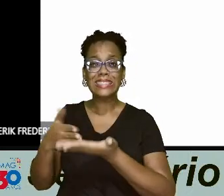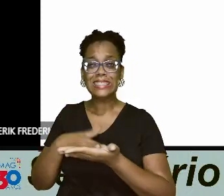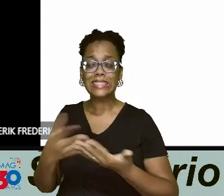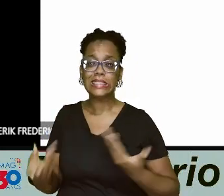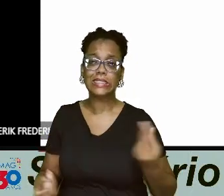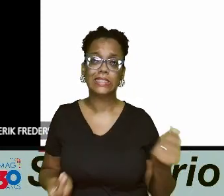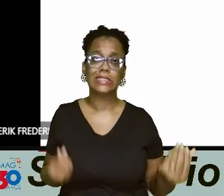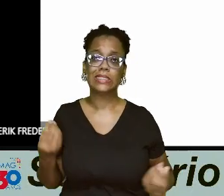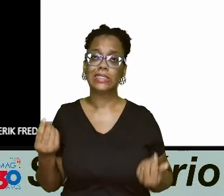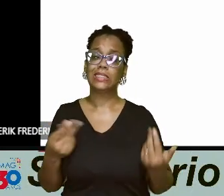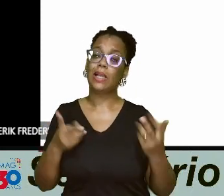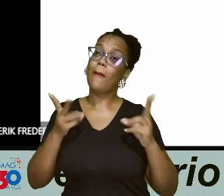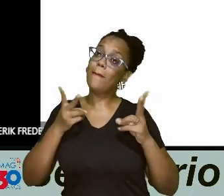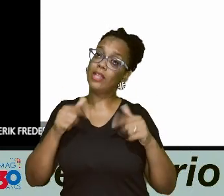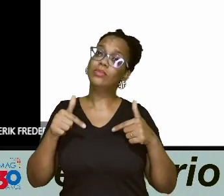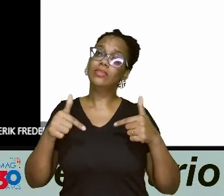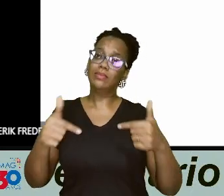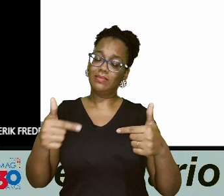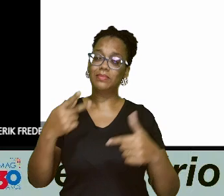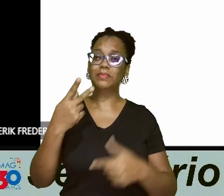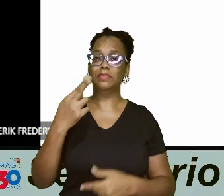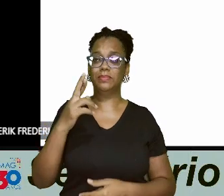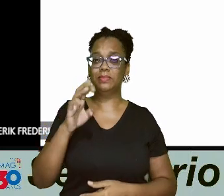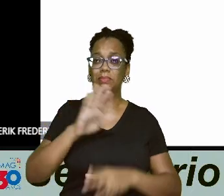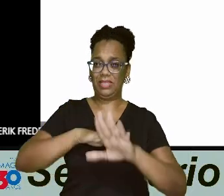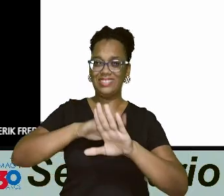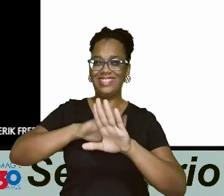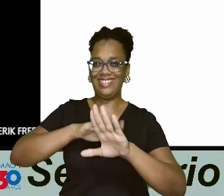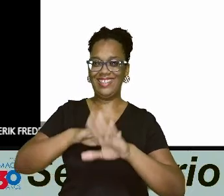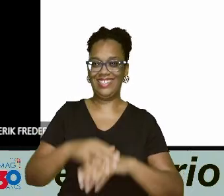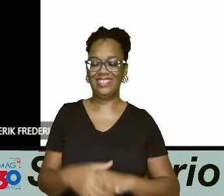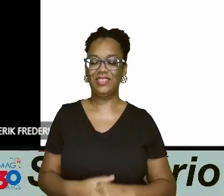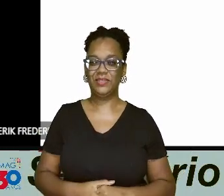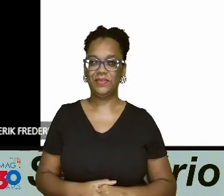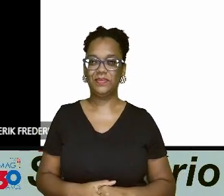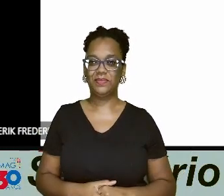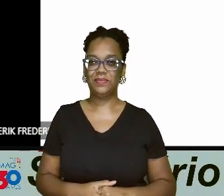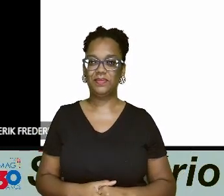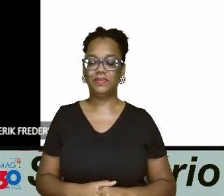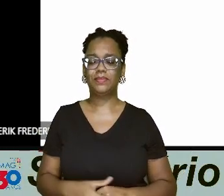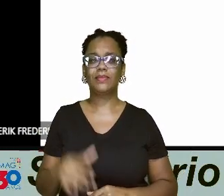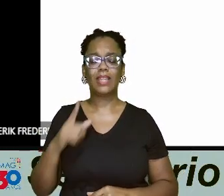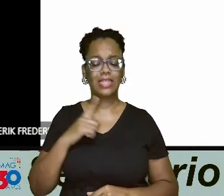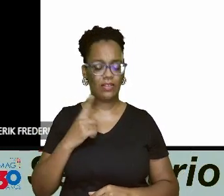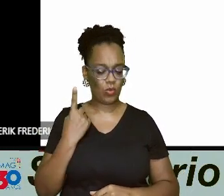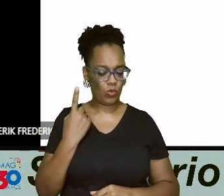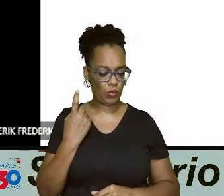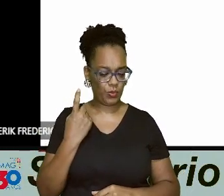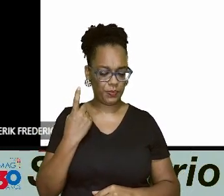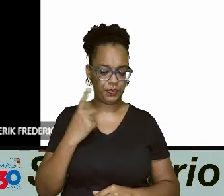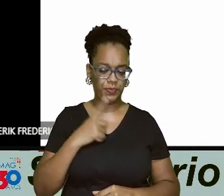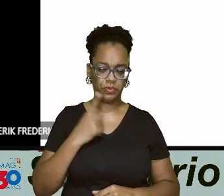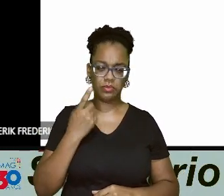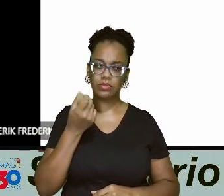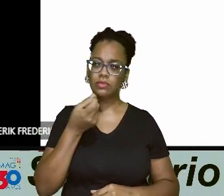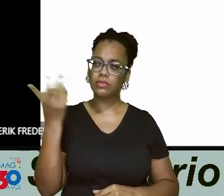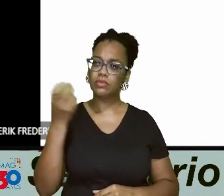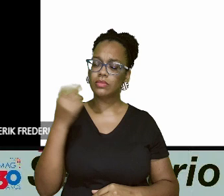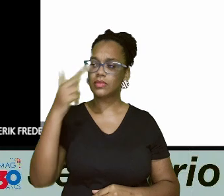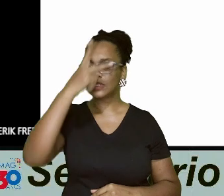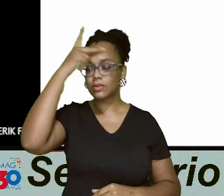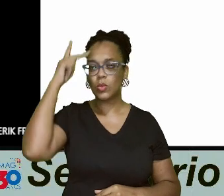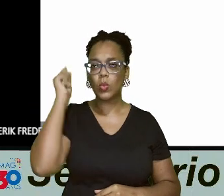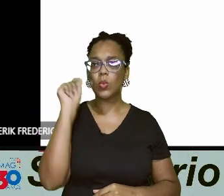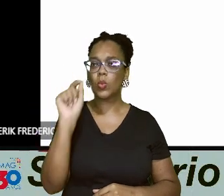própria aplicação do precedente. Né? E houve um determinado número de casos em que